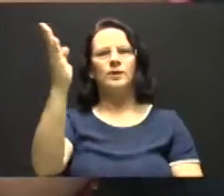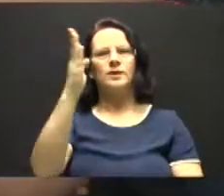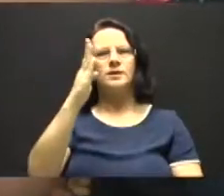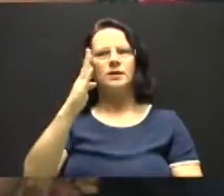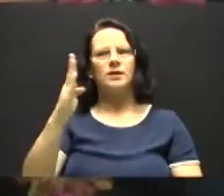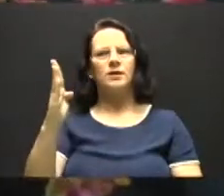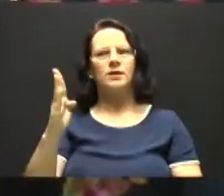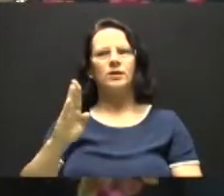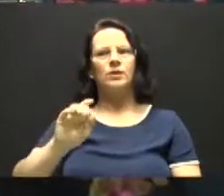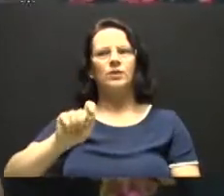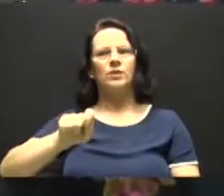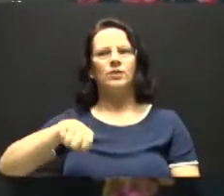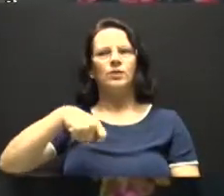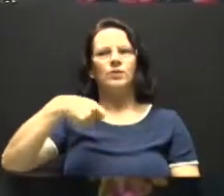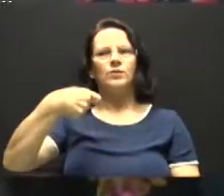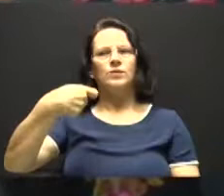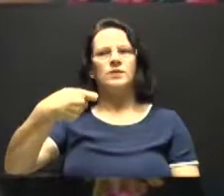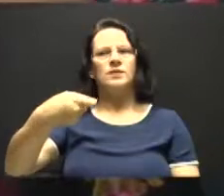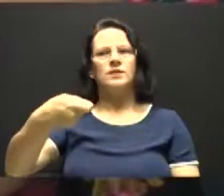o brasil